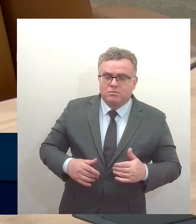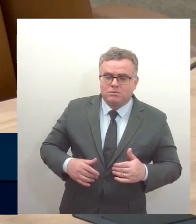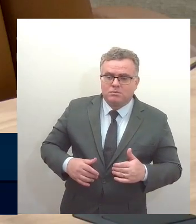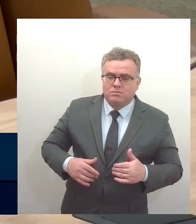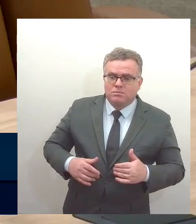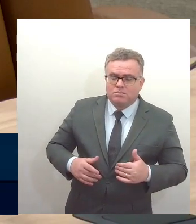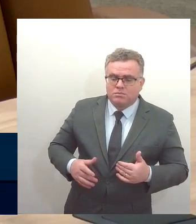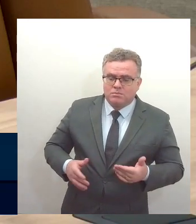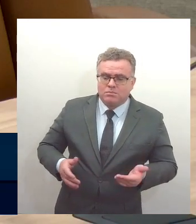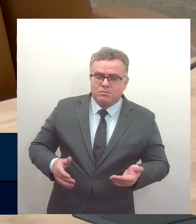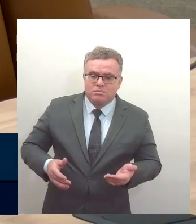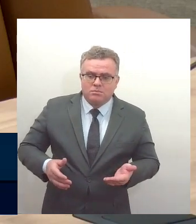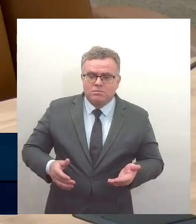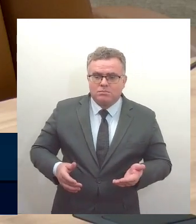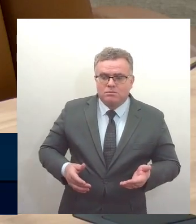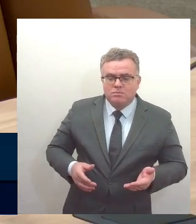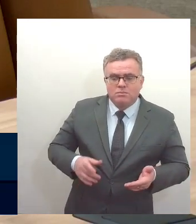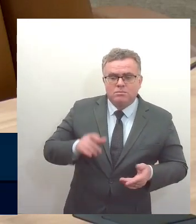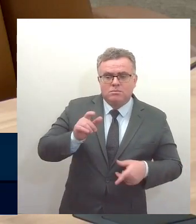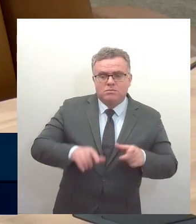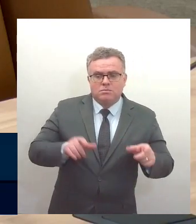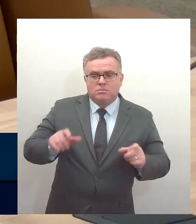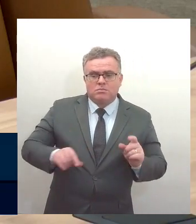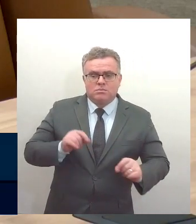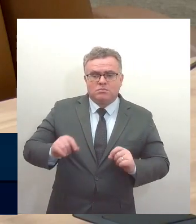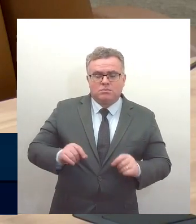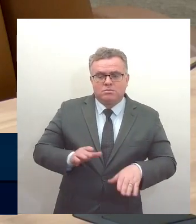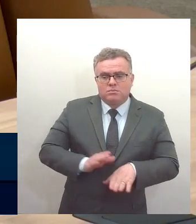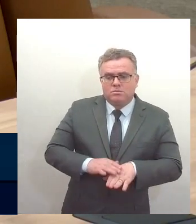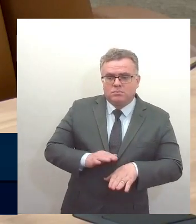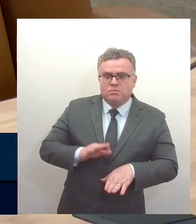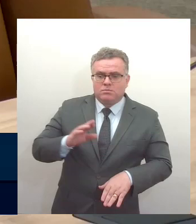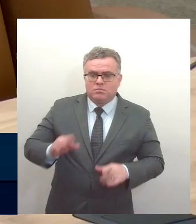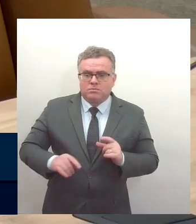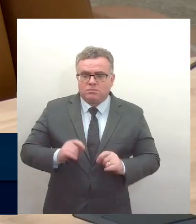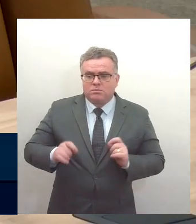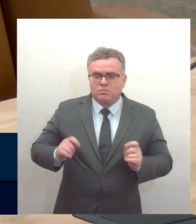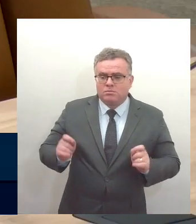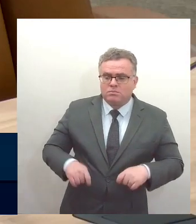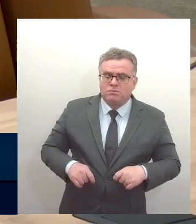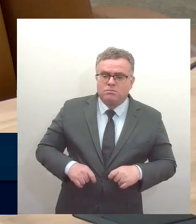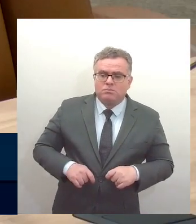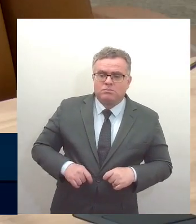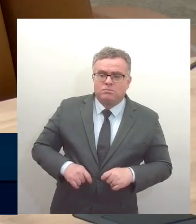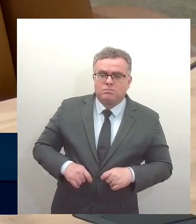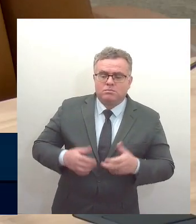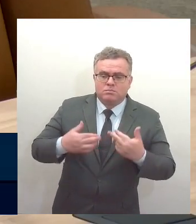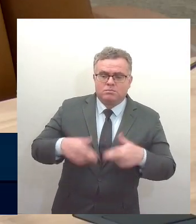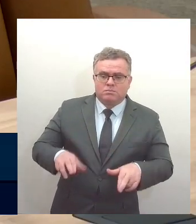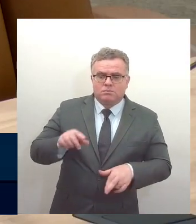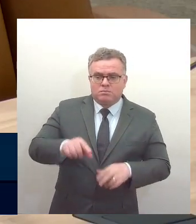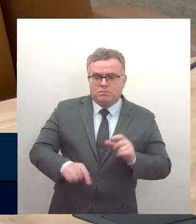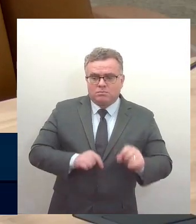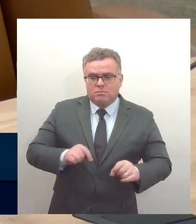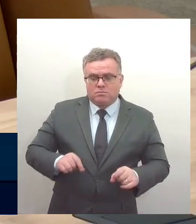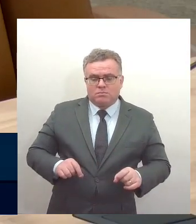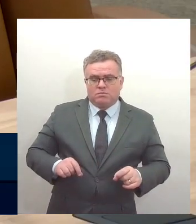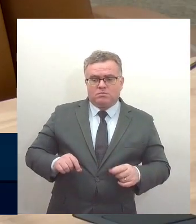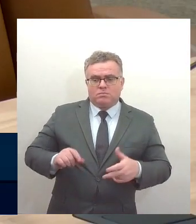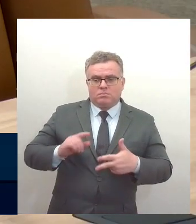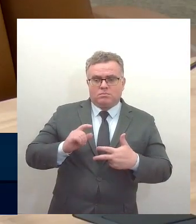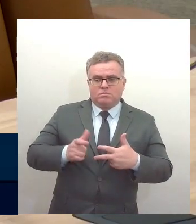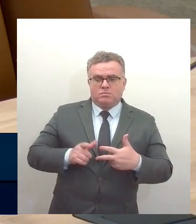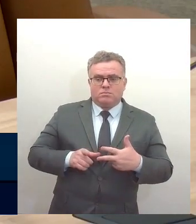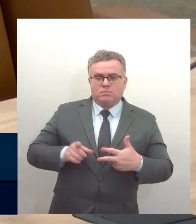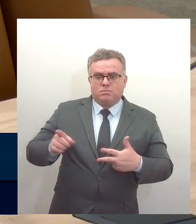o condão realmente de resolver é quem está no executivo. Nossa missão é fazer esse elo entre a sociedade e